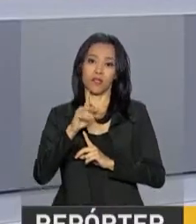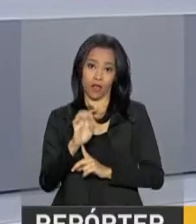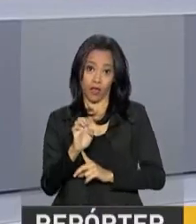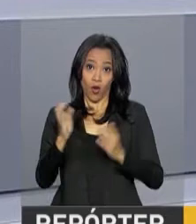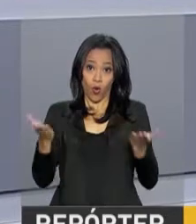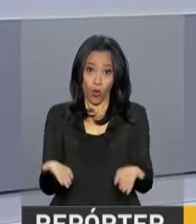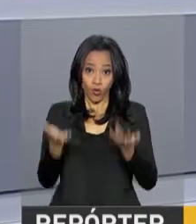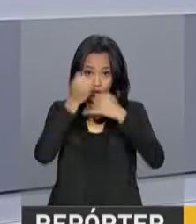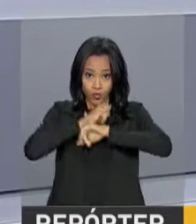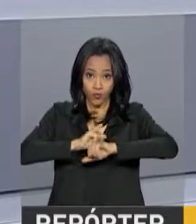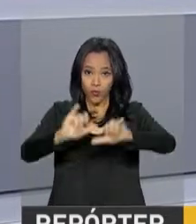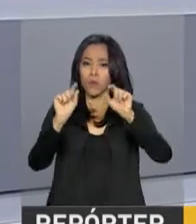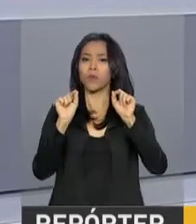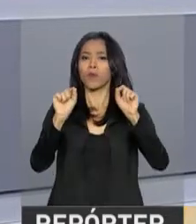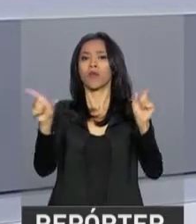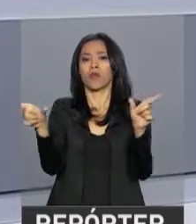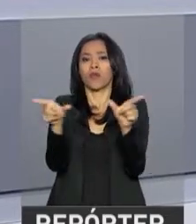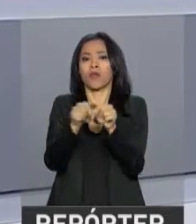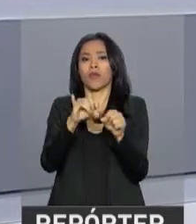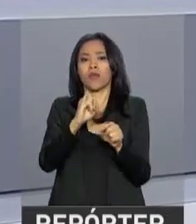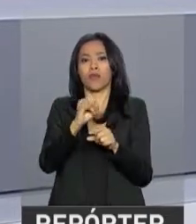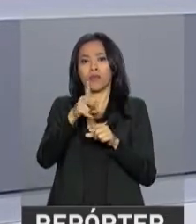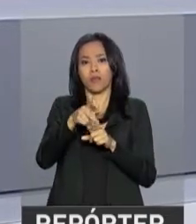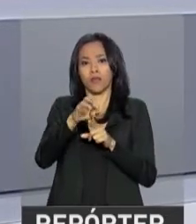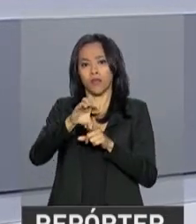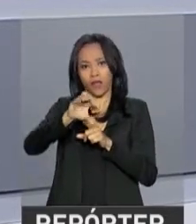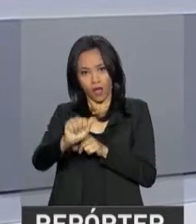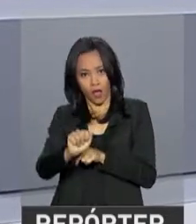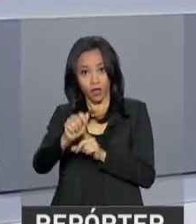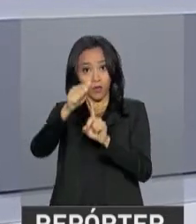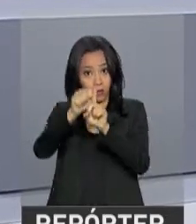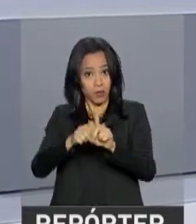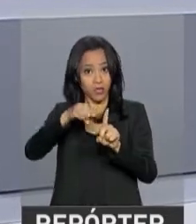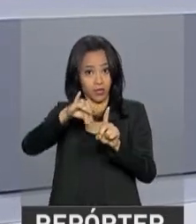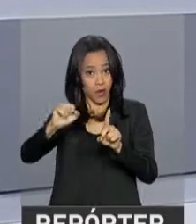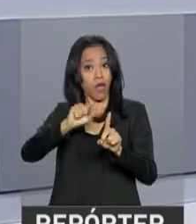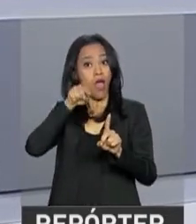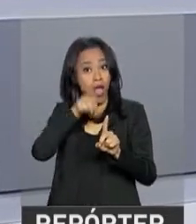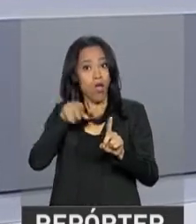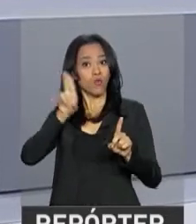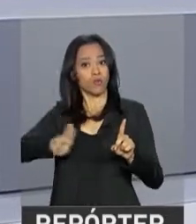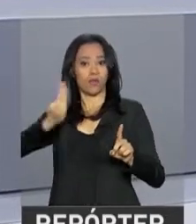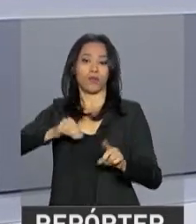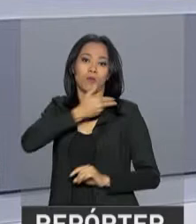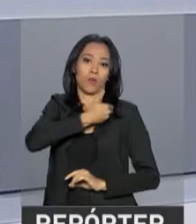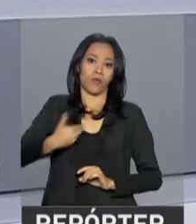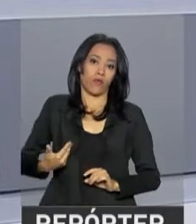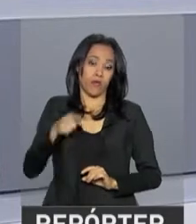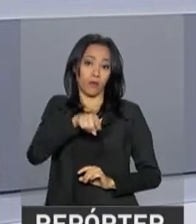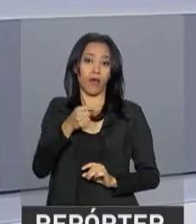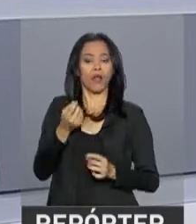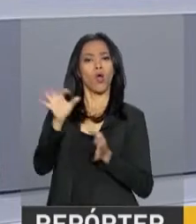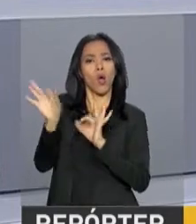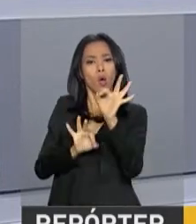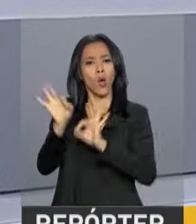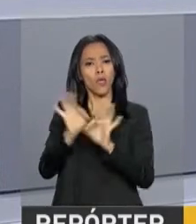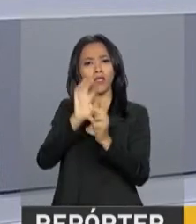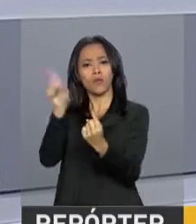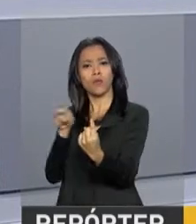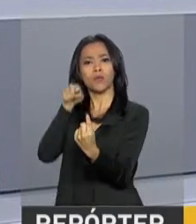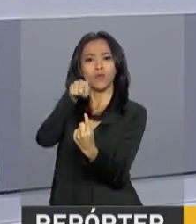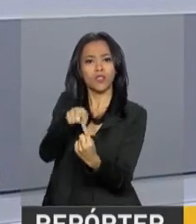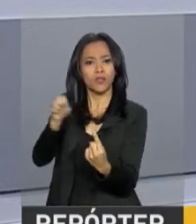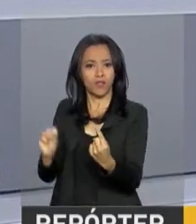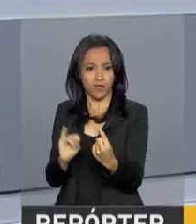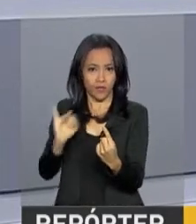o ipc-a de maio o índice utilizado pelo governo para estabelecer as metas de inflação no acumulado no ano o ipc a em